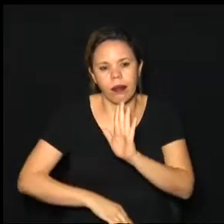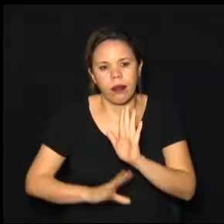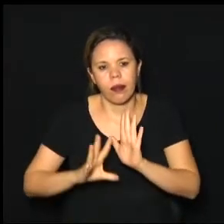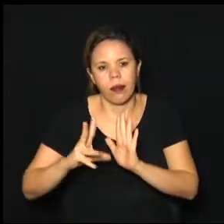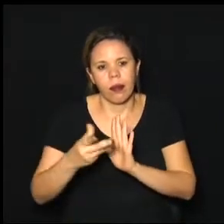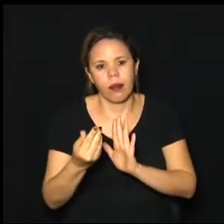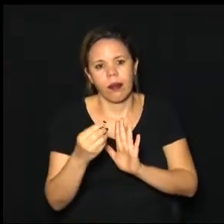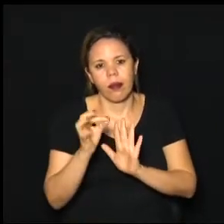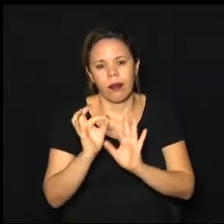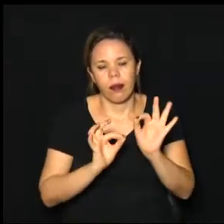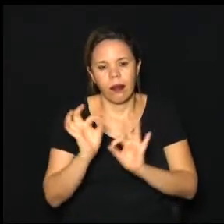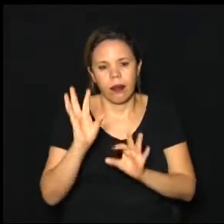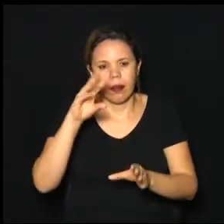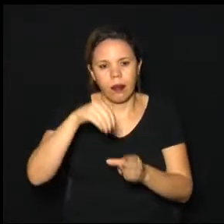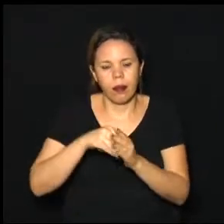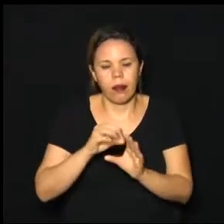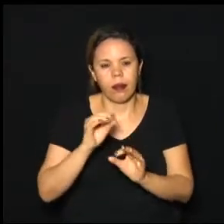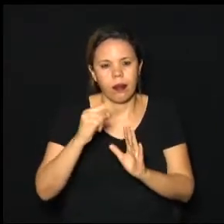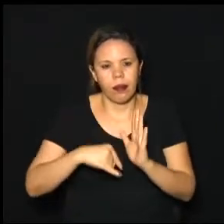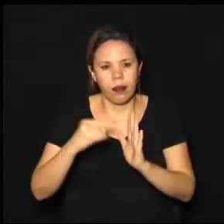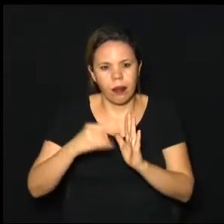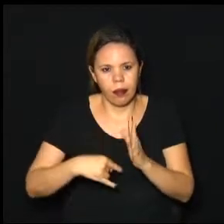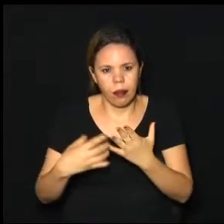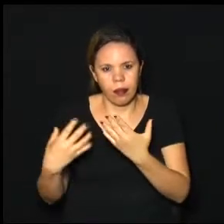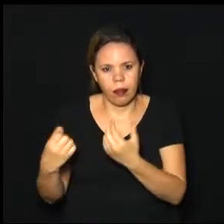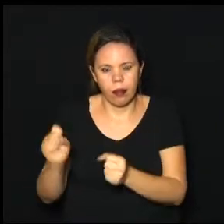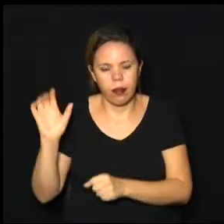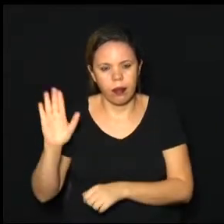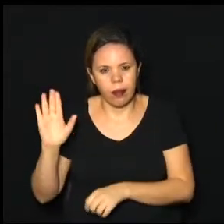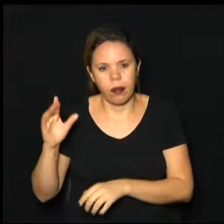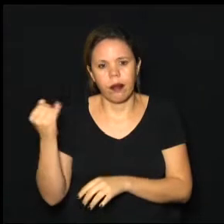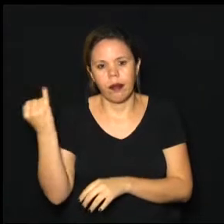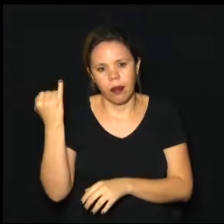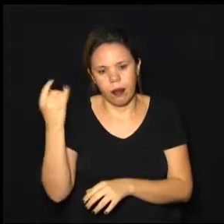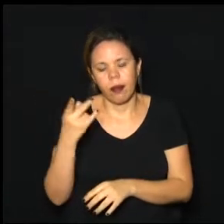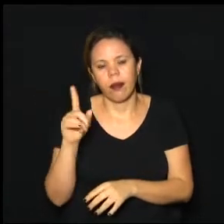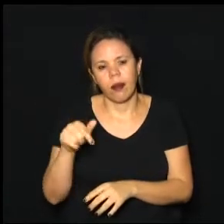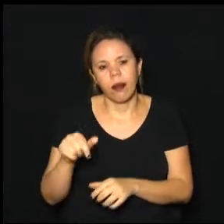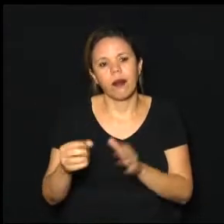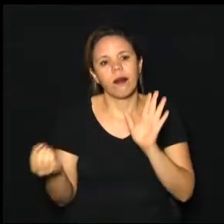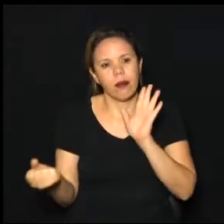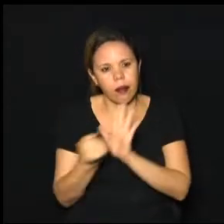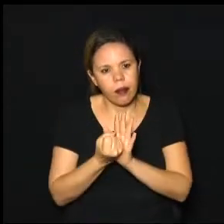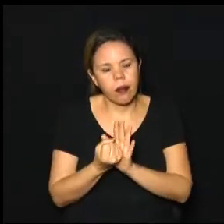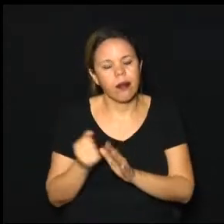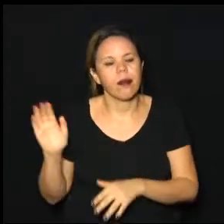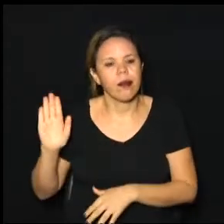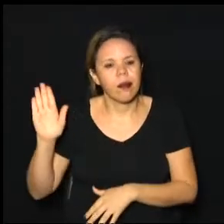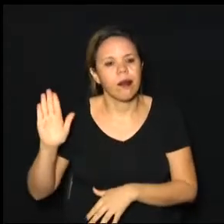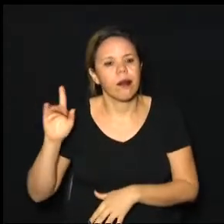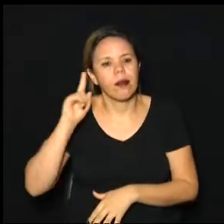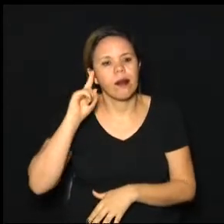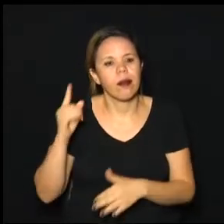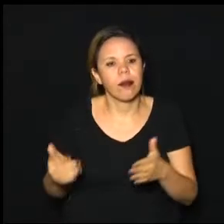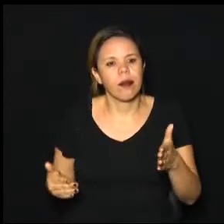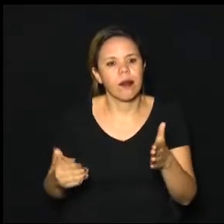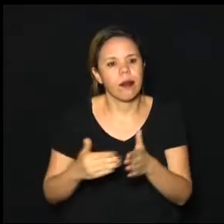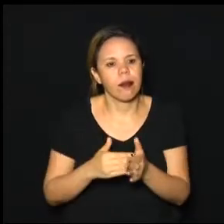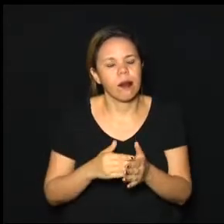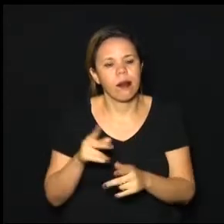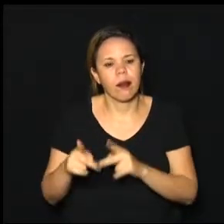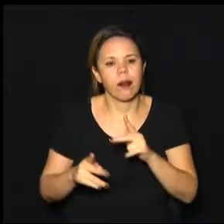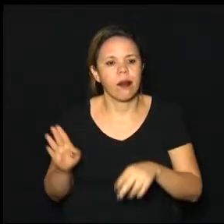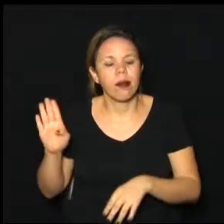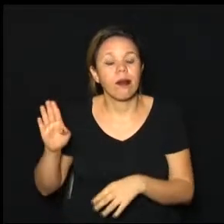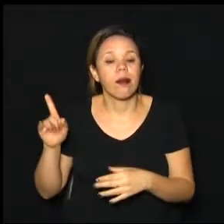do DRAP, dentre outros tantos pontos importantes, vem o registro das candidaturas. A data limite para esse